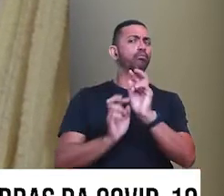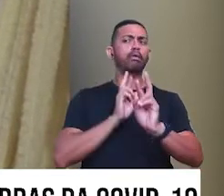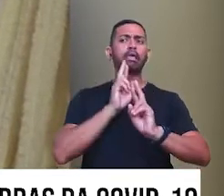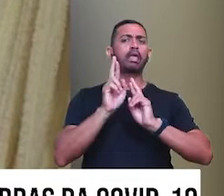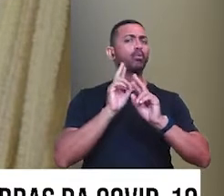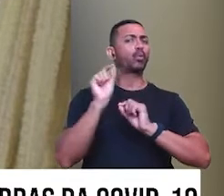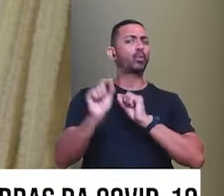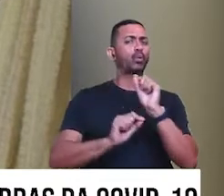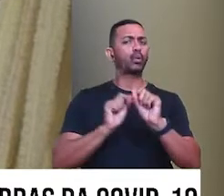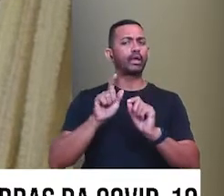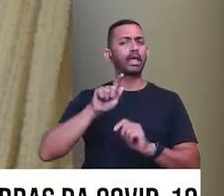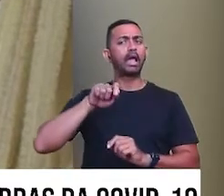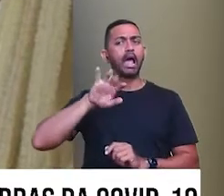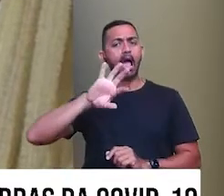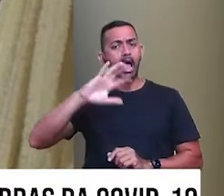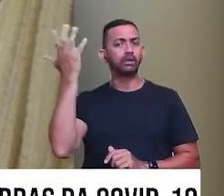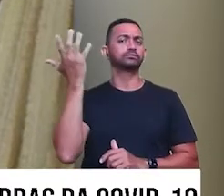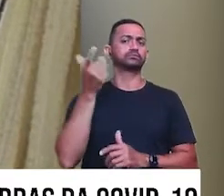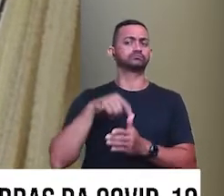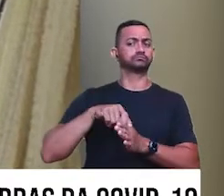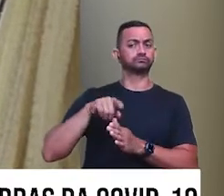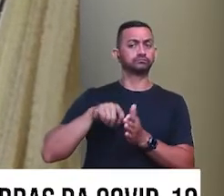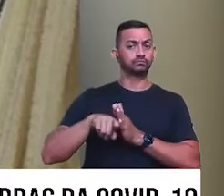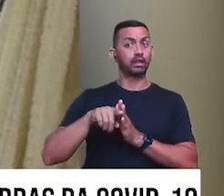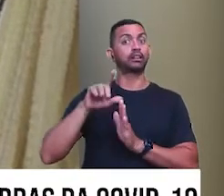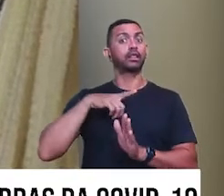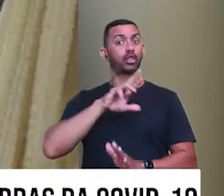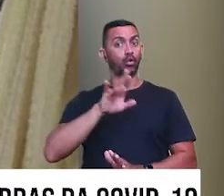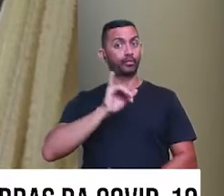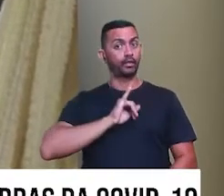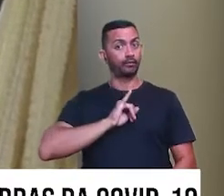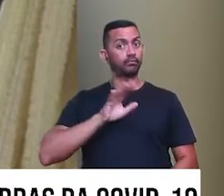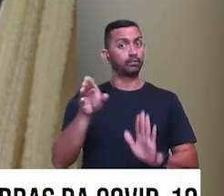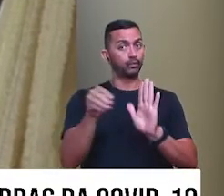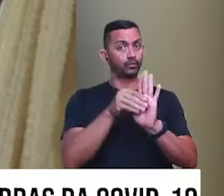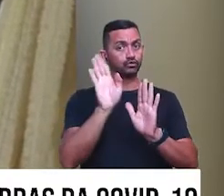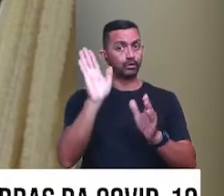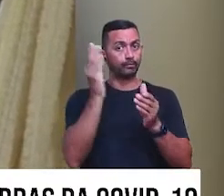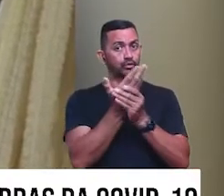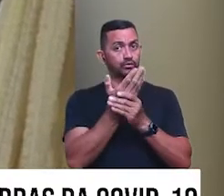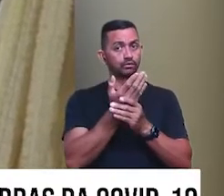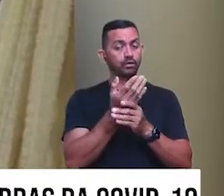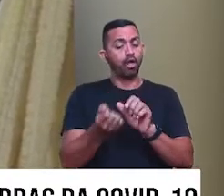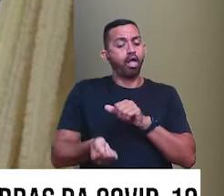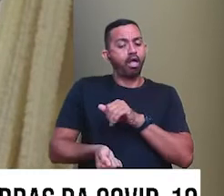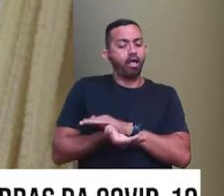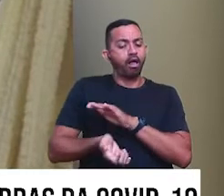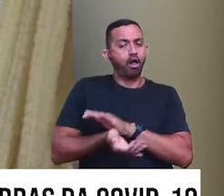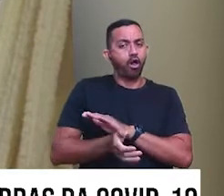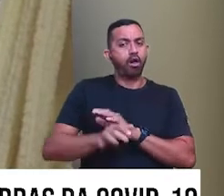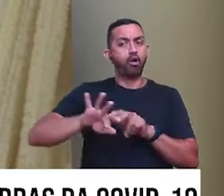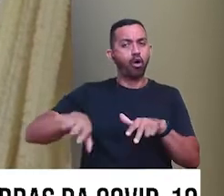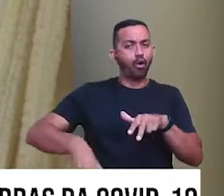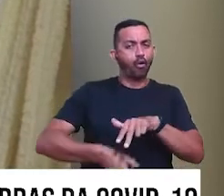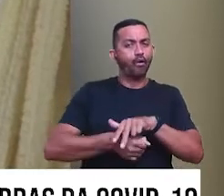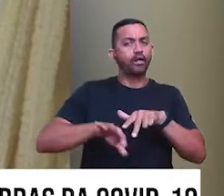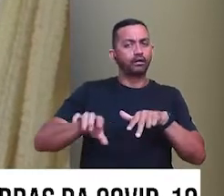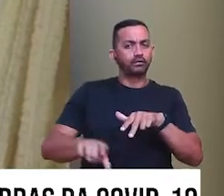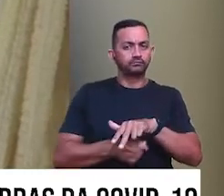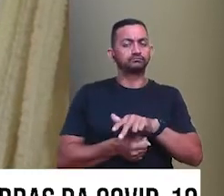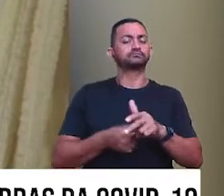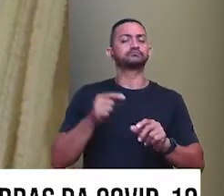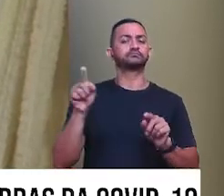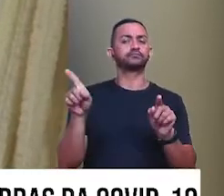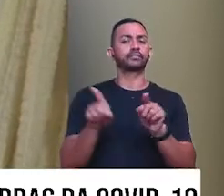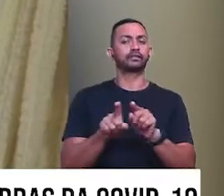saber mais respostas a respeito dessa operação em que a cidade de Imperatriz é citada por fraudes licitatórias aí